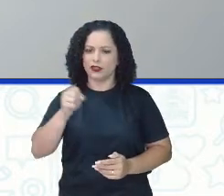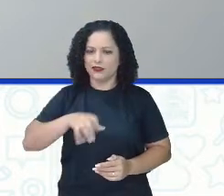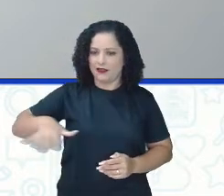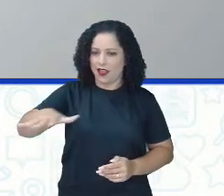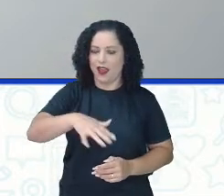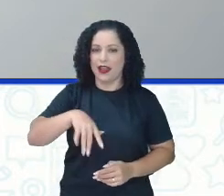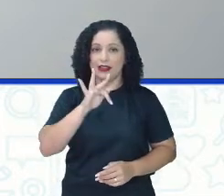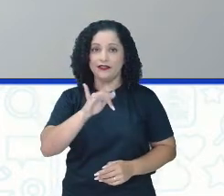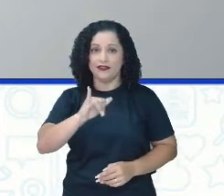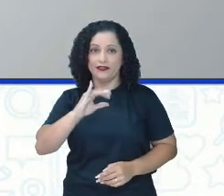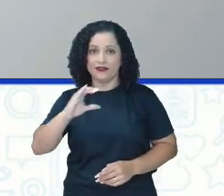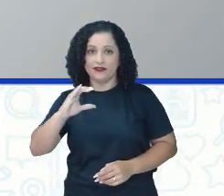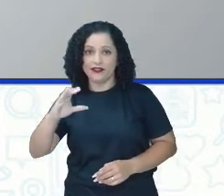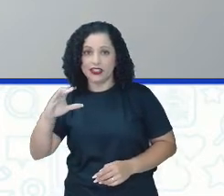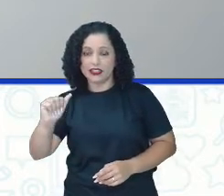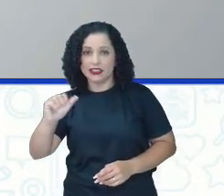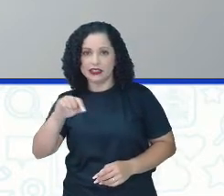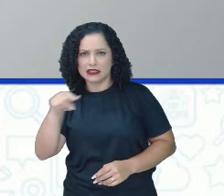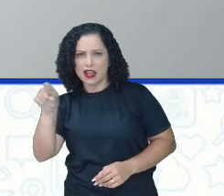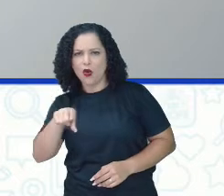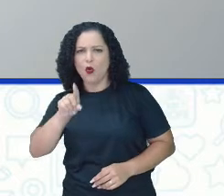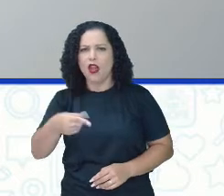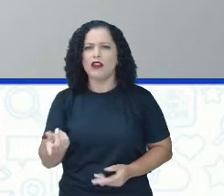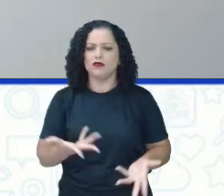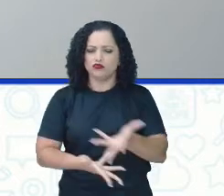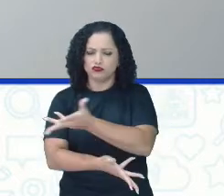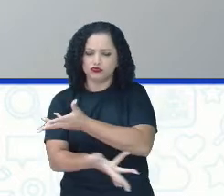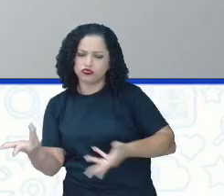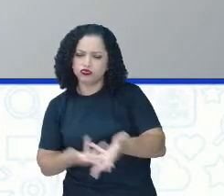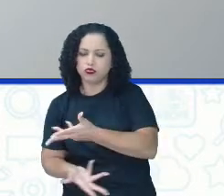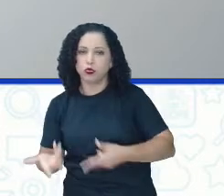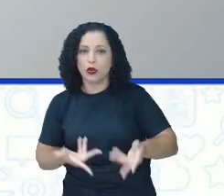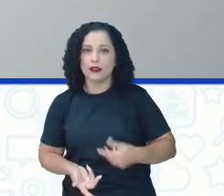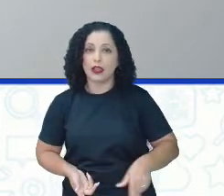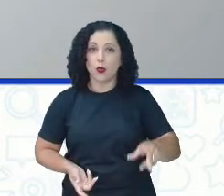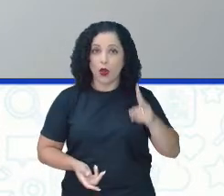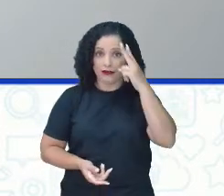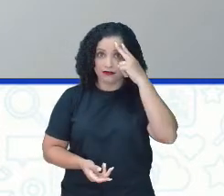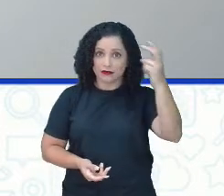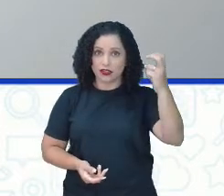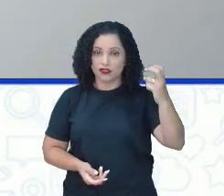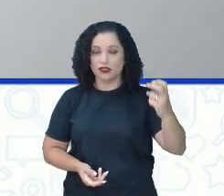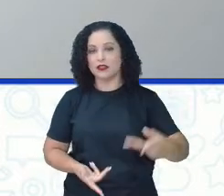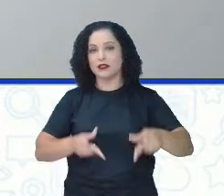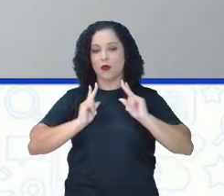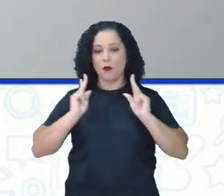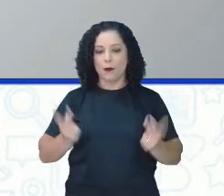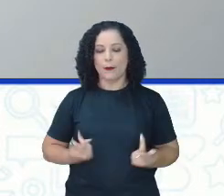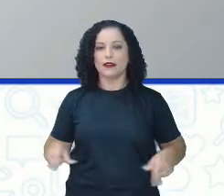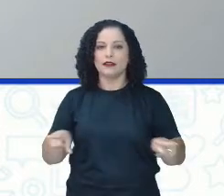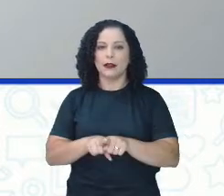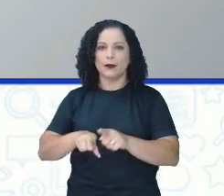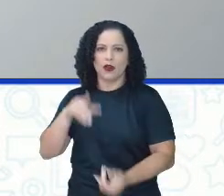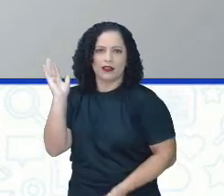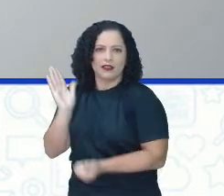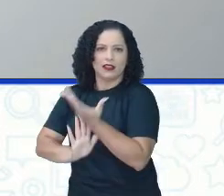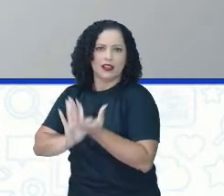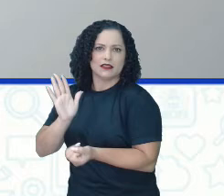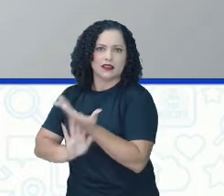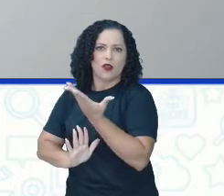científica, pois ele exerce essa junção utópica da inteligência humana e uma criação artificial. Então, é a